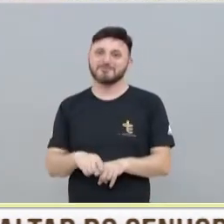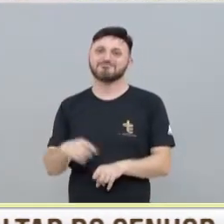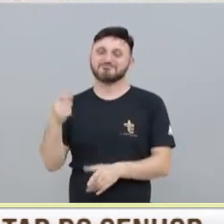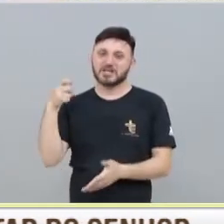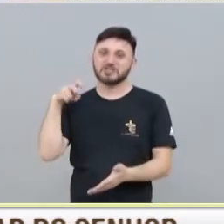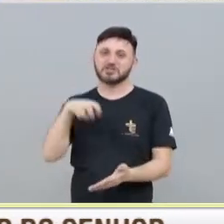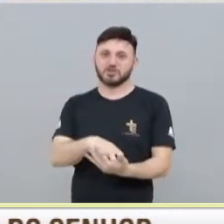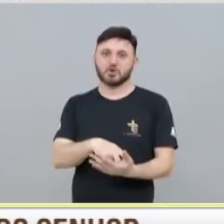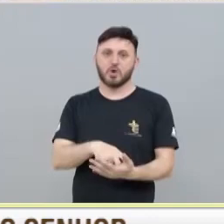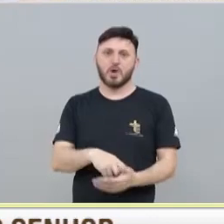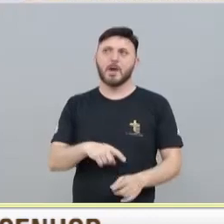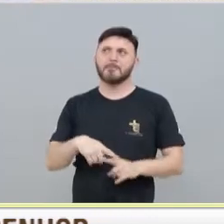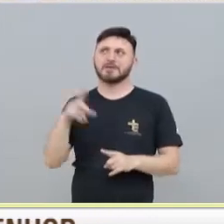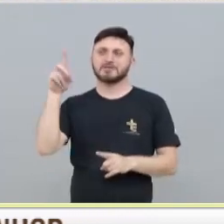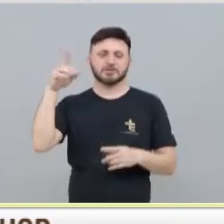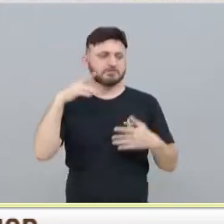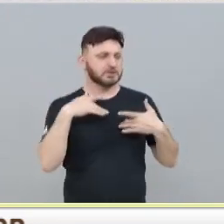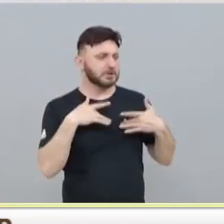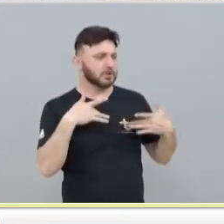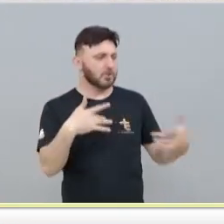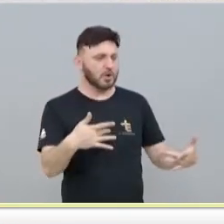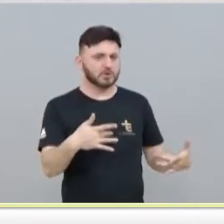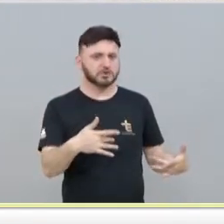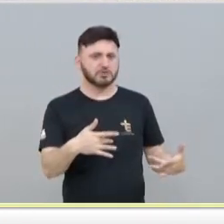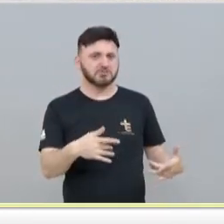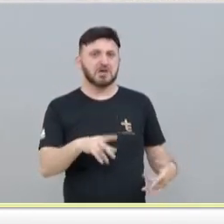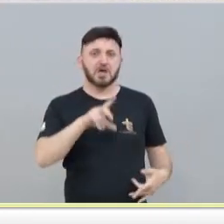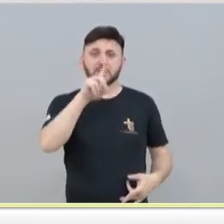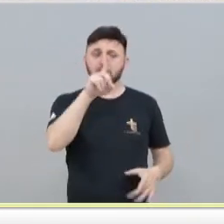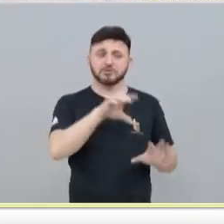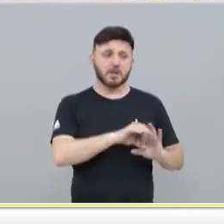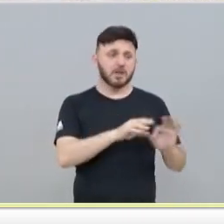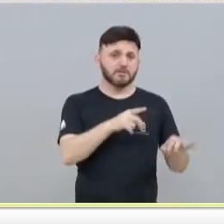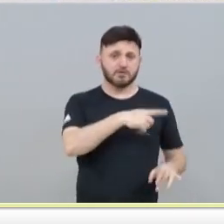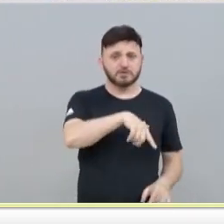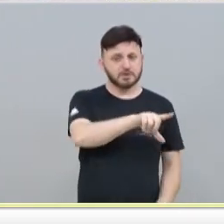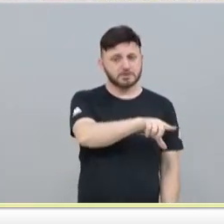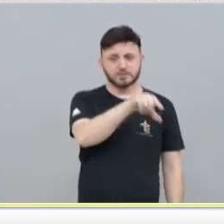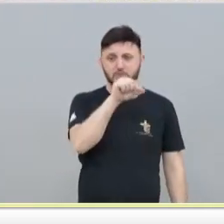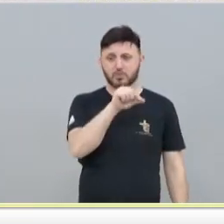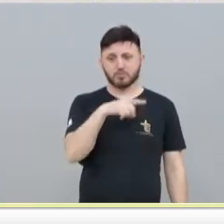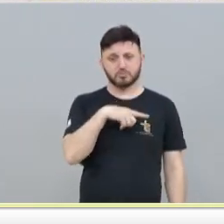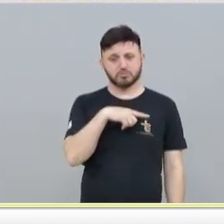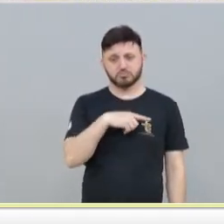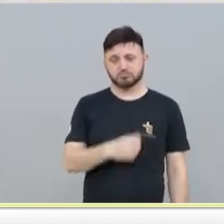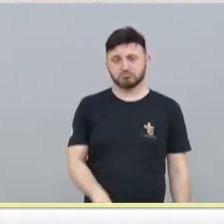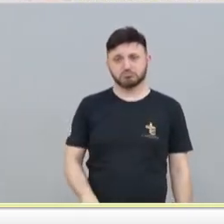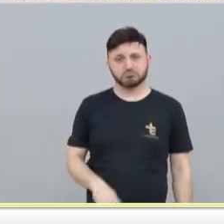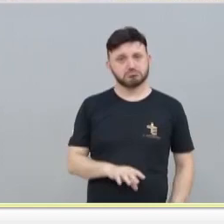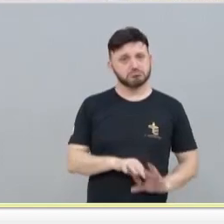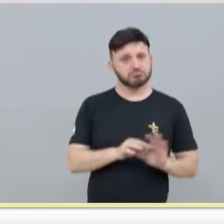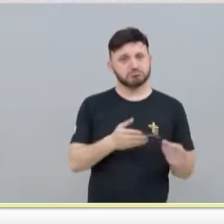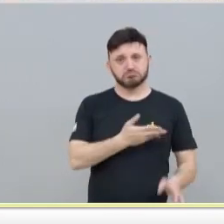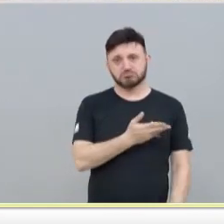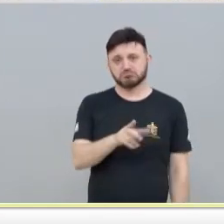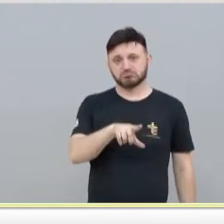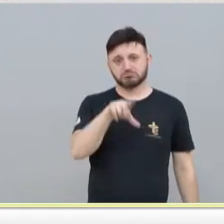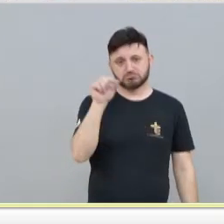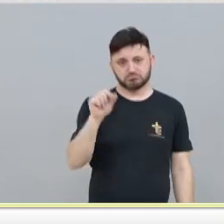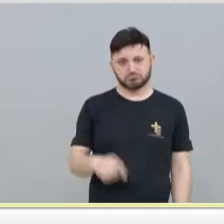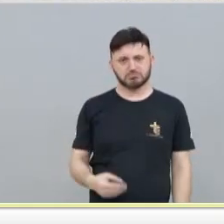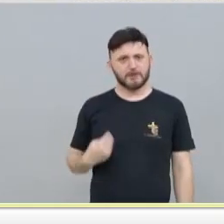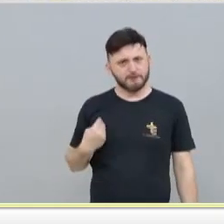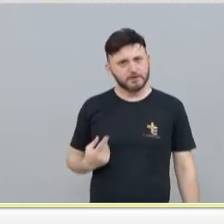se manifesta em deixar você viver aquilo que você escolheu se em vida a vida